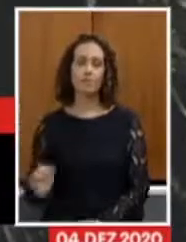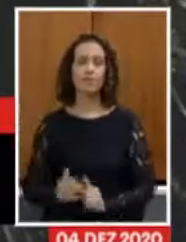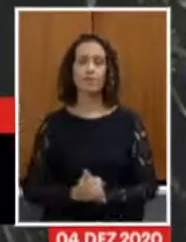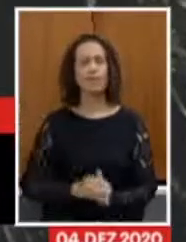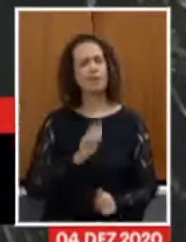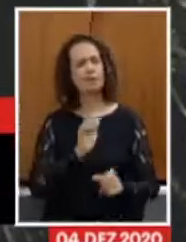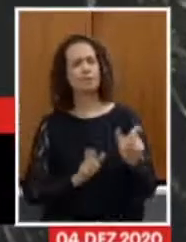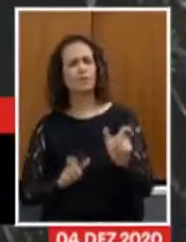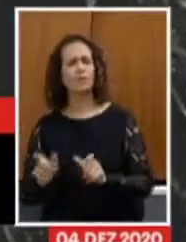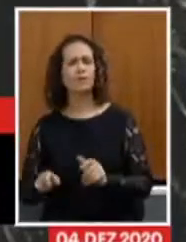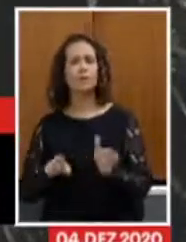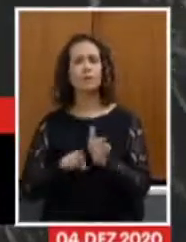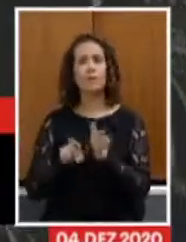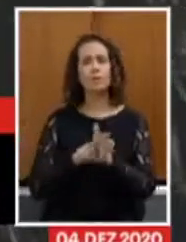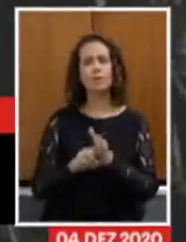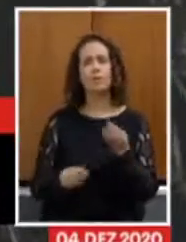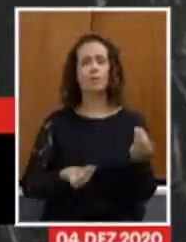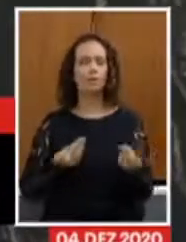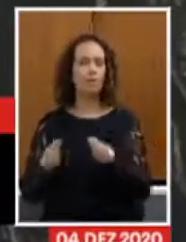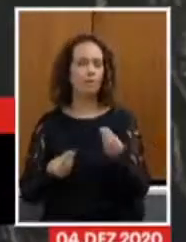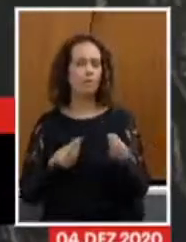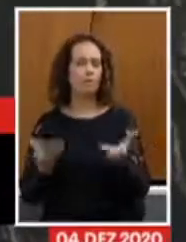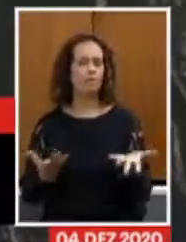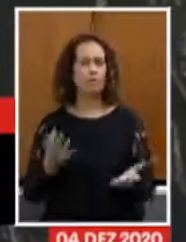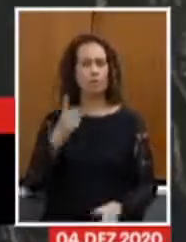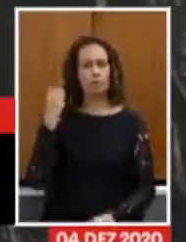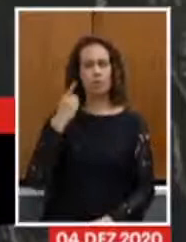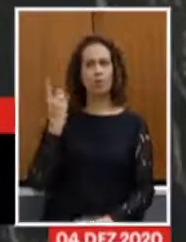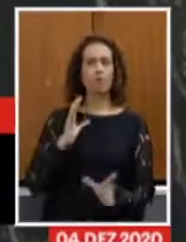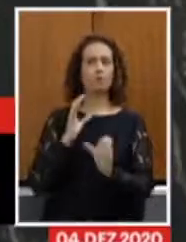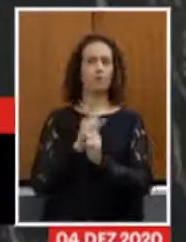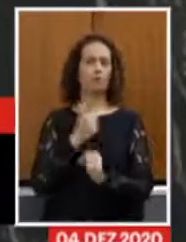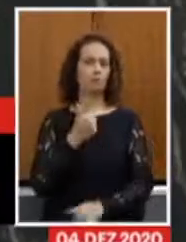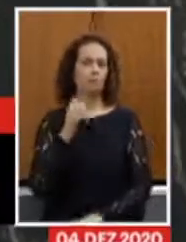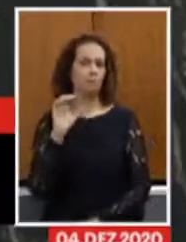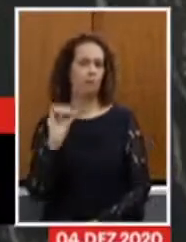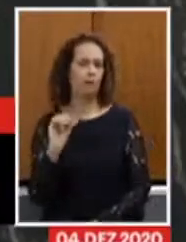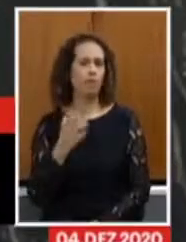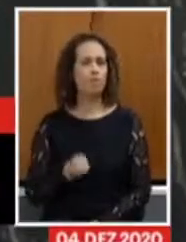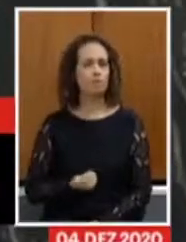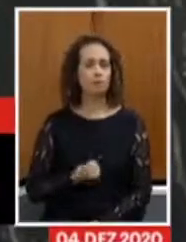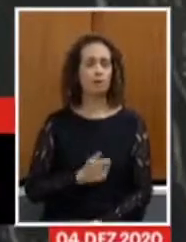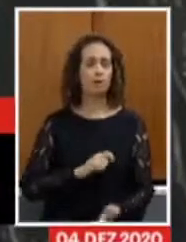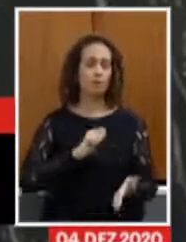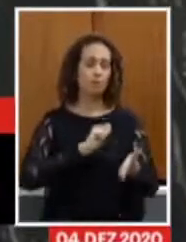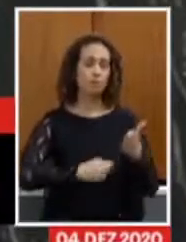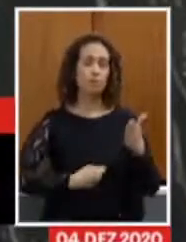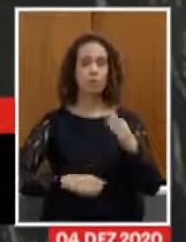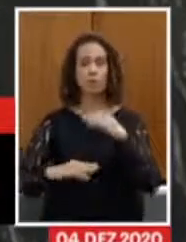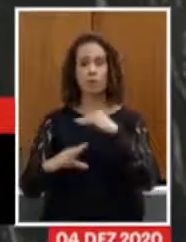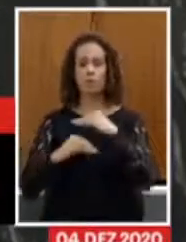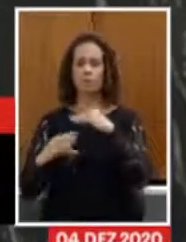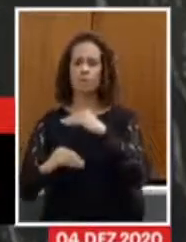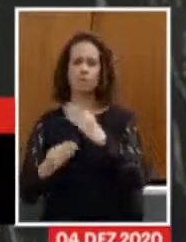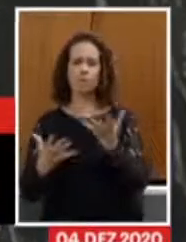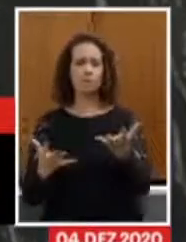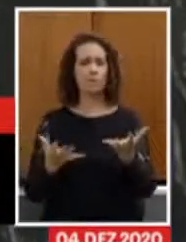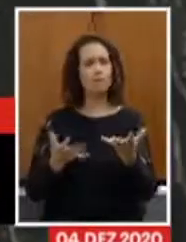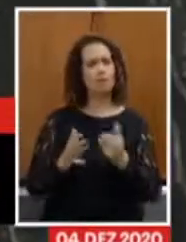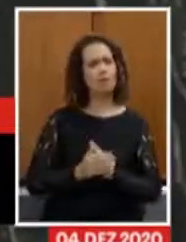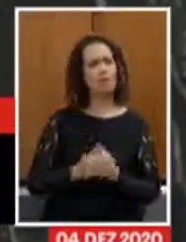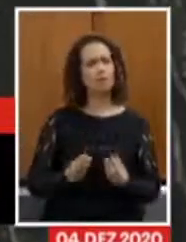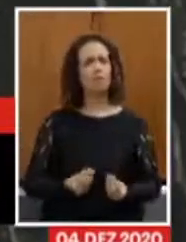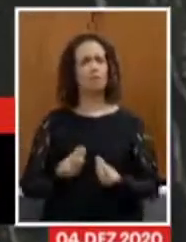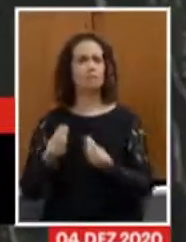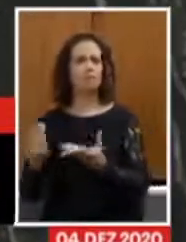é possível esses deputados, porque são 10 deputados e deputadas que assinaram essas emendas, quererem destinar recursos num